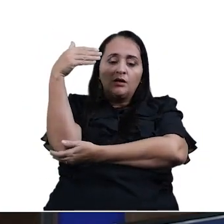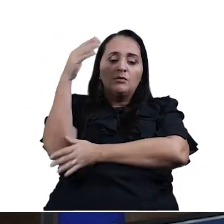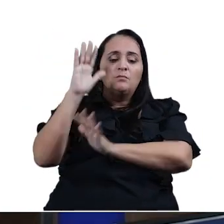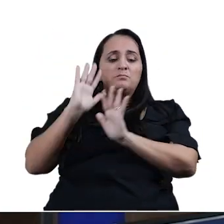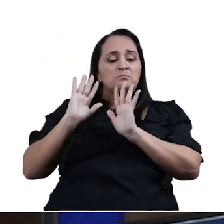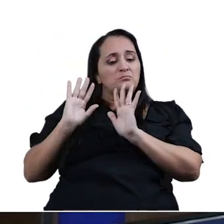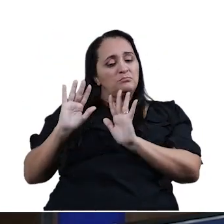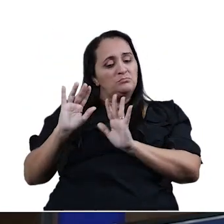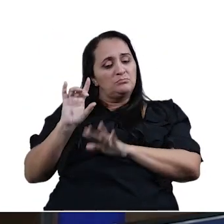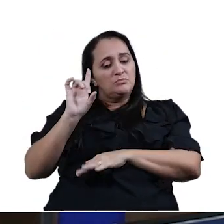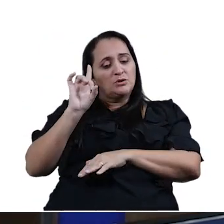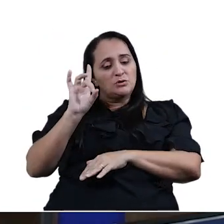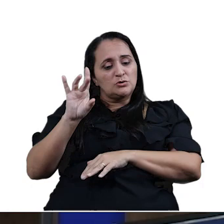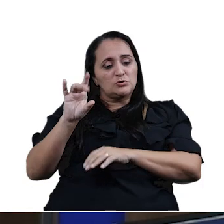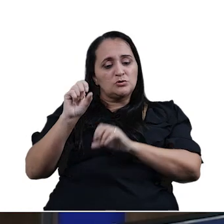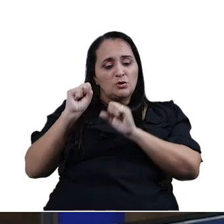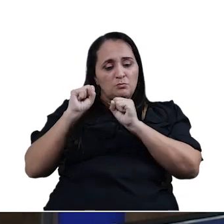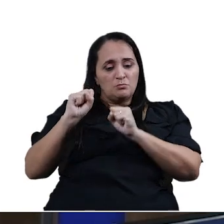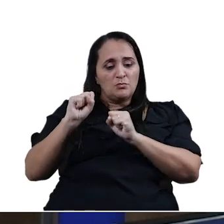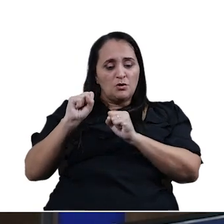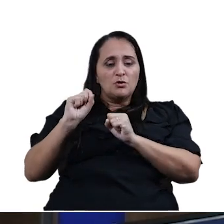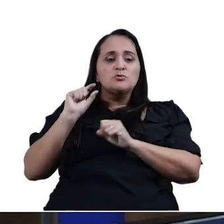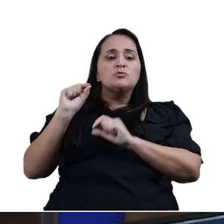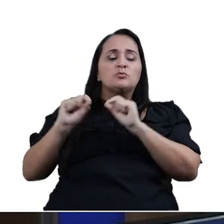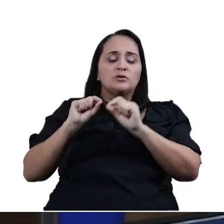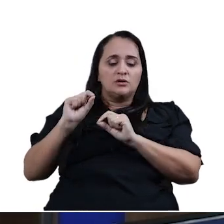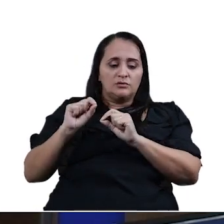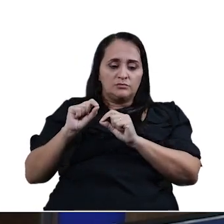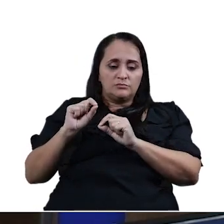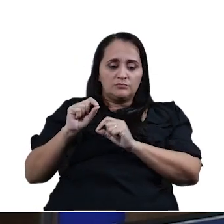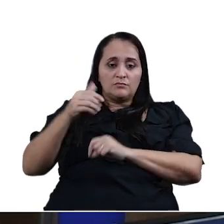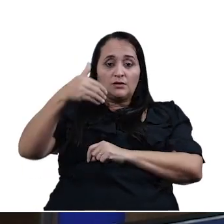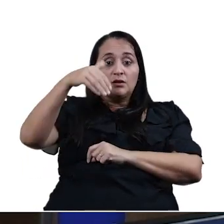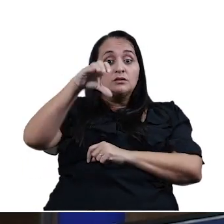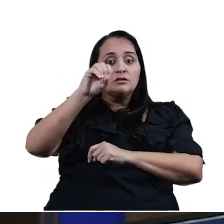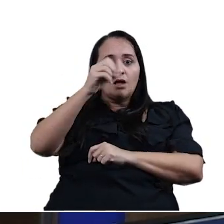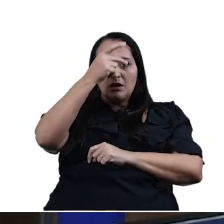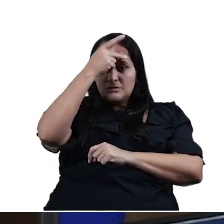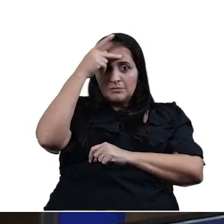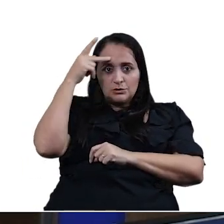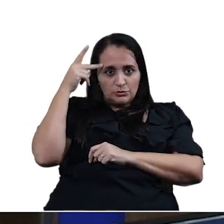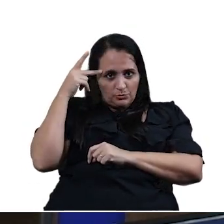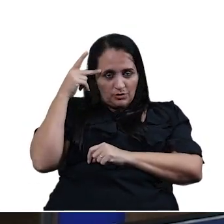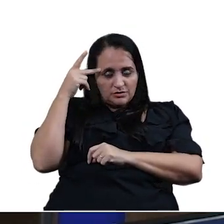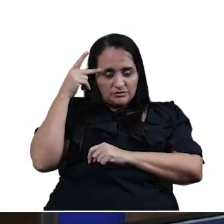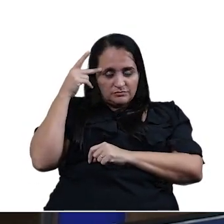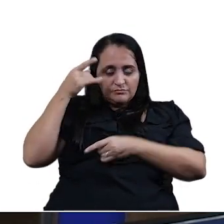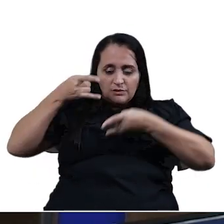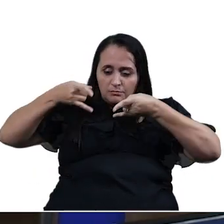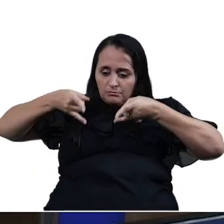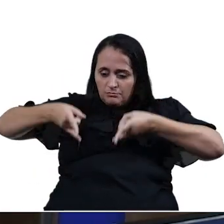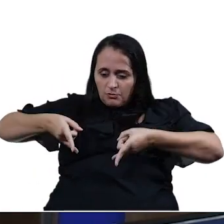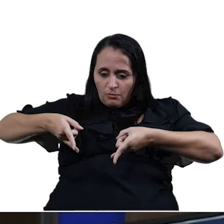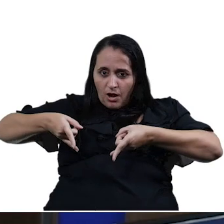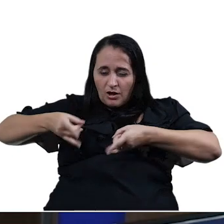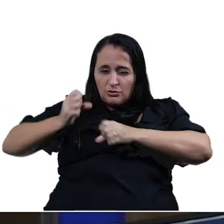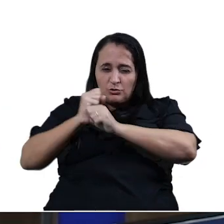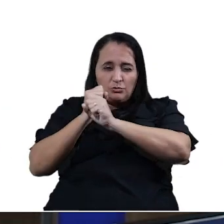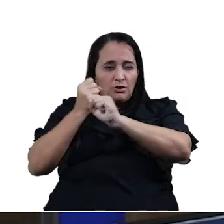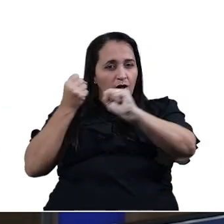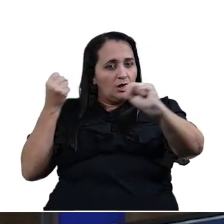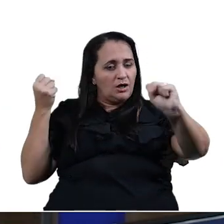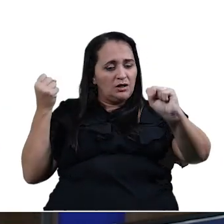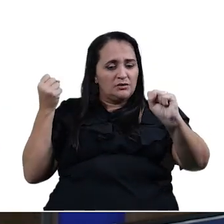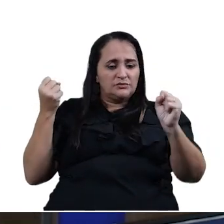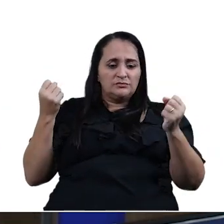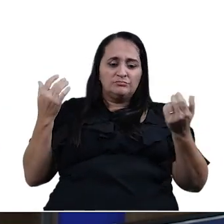hotel só pode, os quartos são bem grandes, só pode colocar 10 pessoas. Aí ele falou assim,